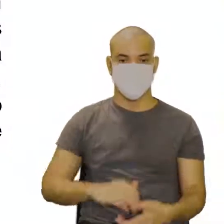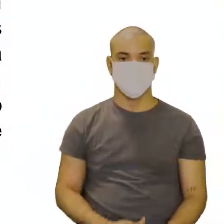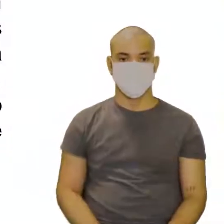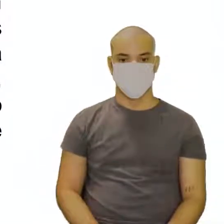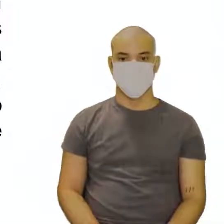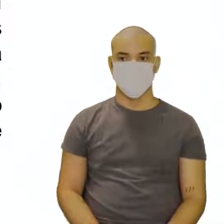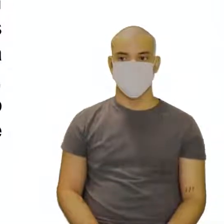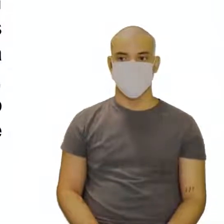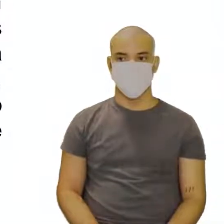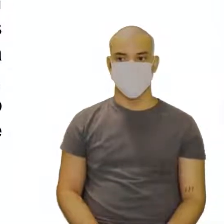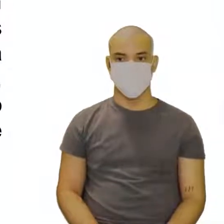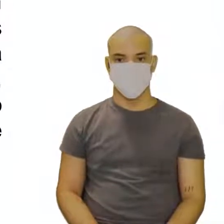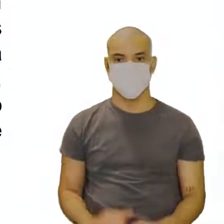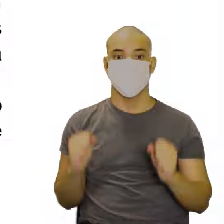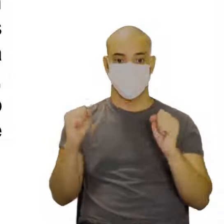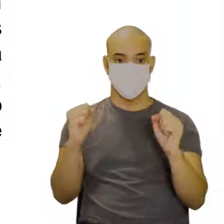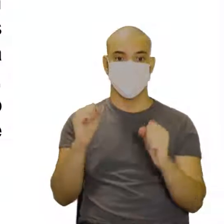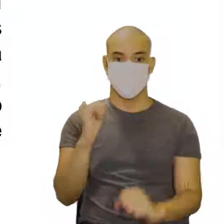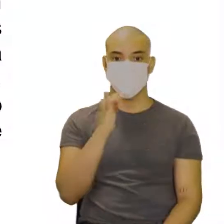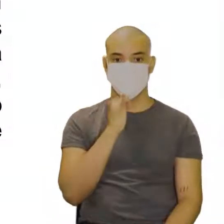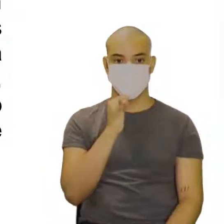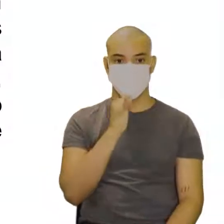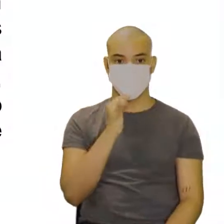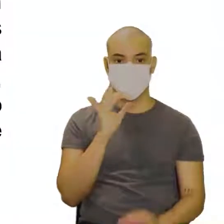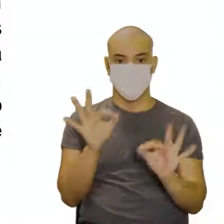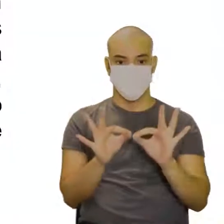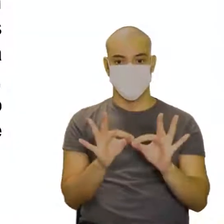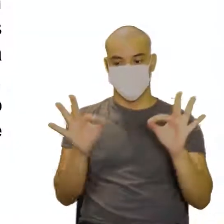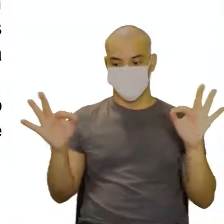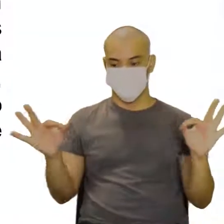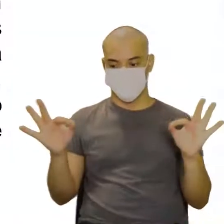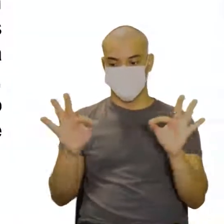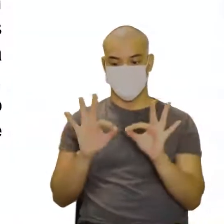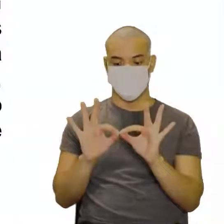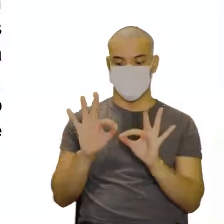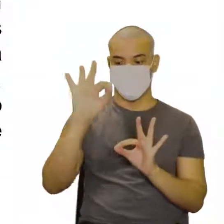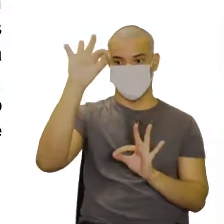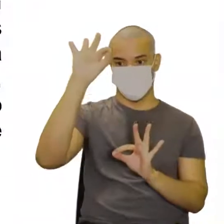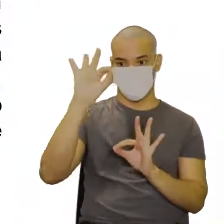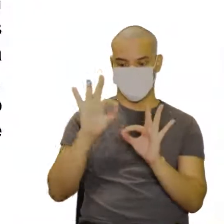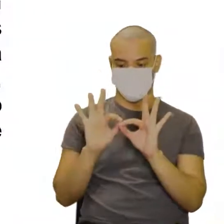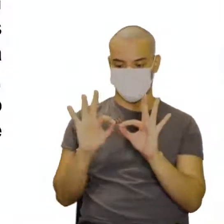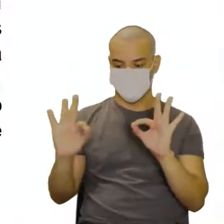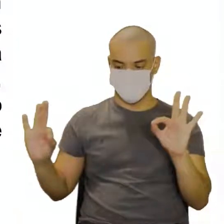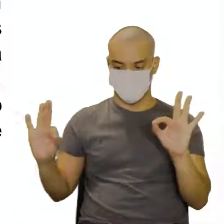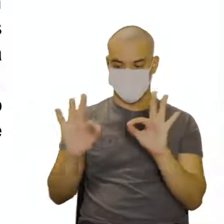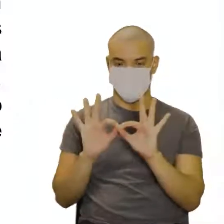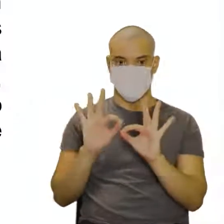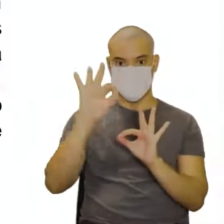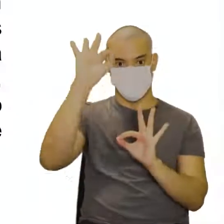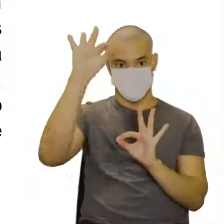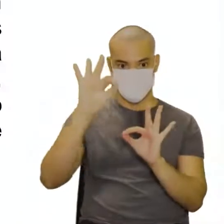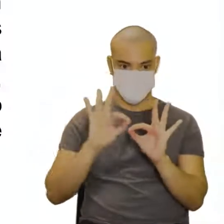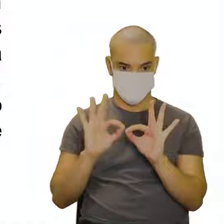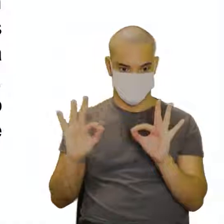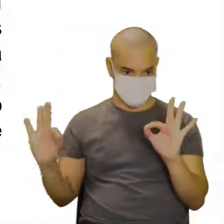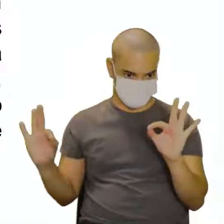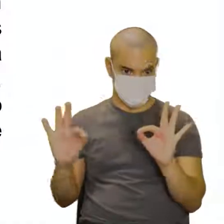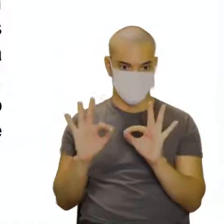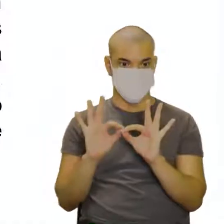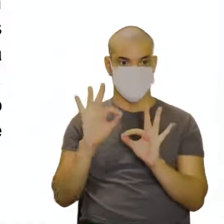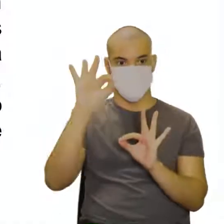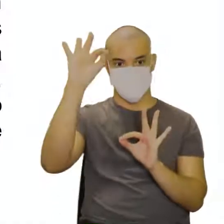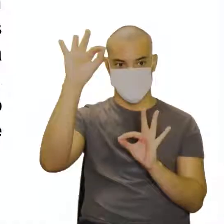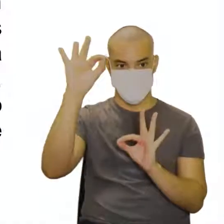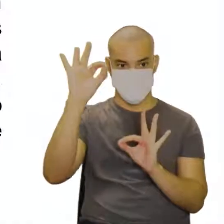ser aqui, por exemplo, a nossa largura e o nosso comprimento, ok? É a área você pegar as duas dimensões. Geralmente, essa altura